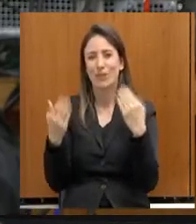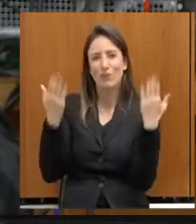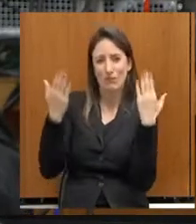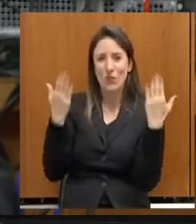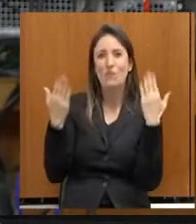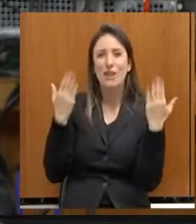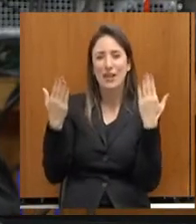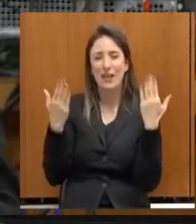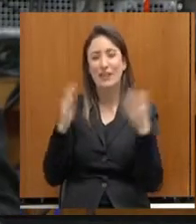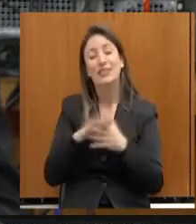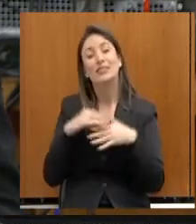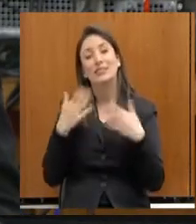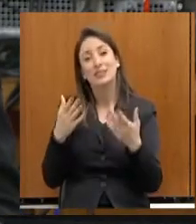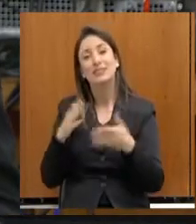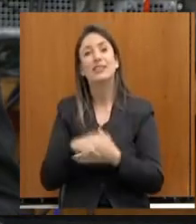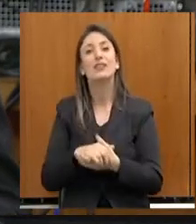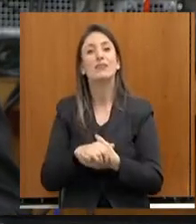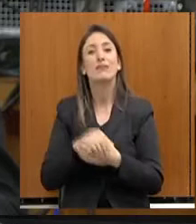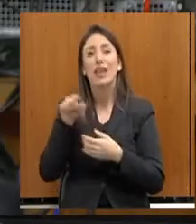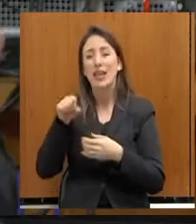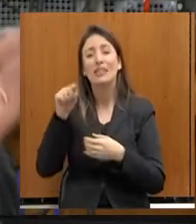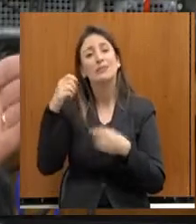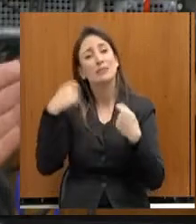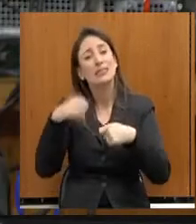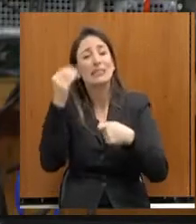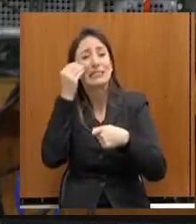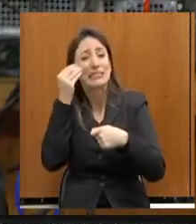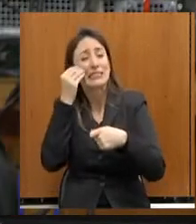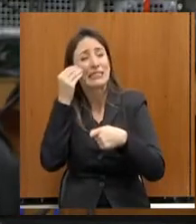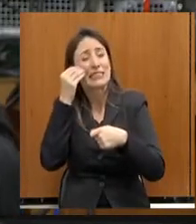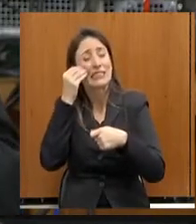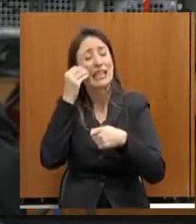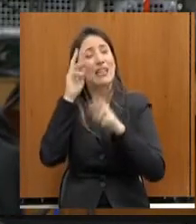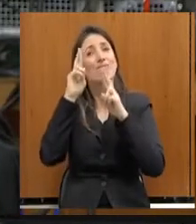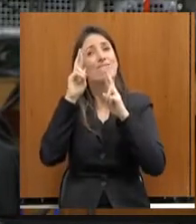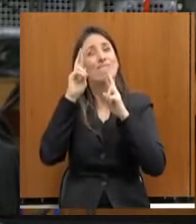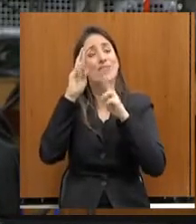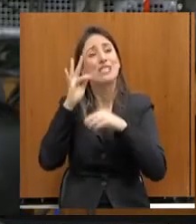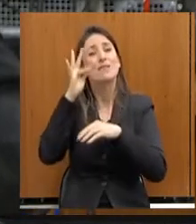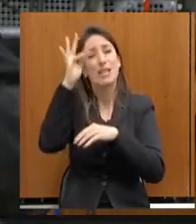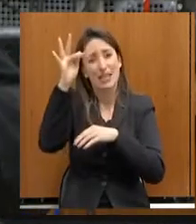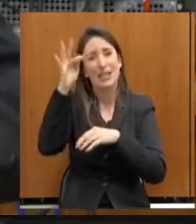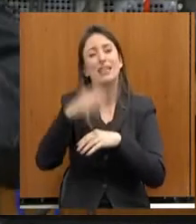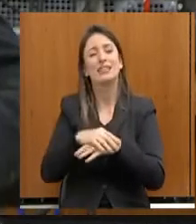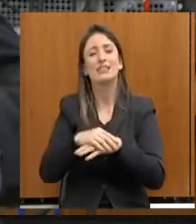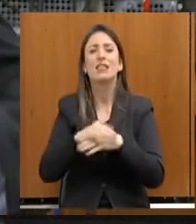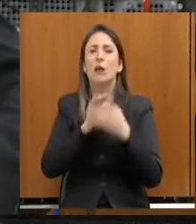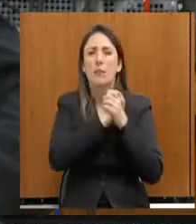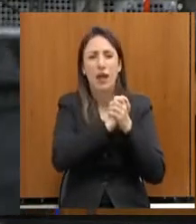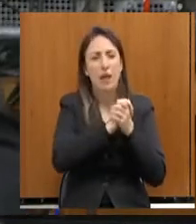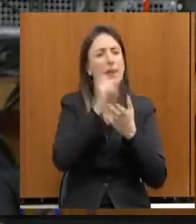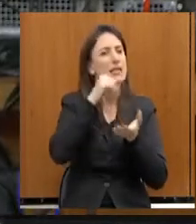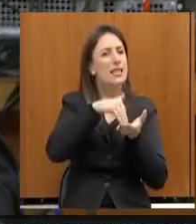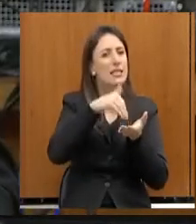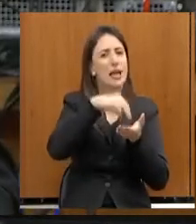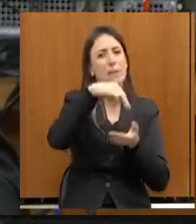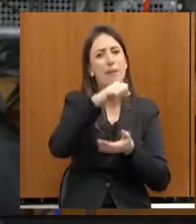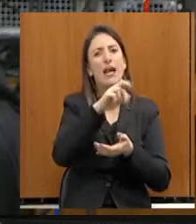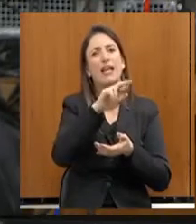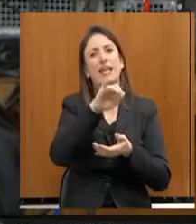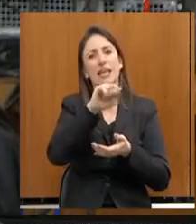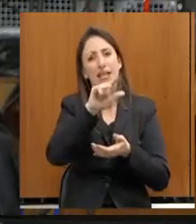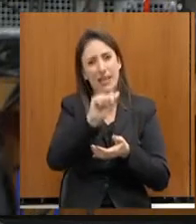novas esperanças em novas perspectivas Parabéns Agatha de Marília onde conheço adaptado para o remodelamento da